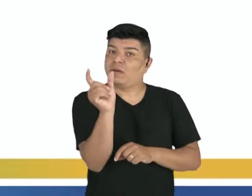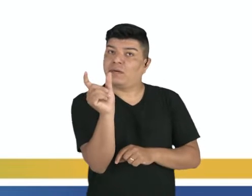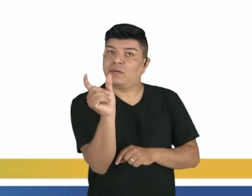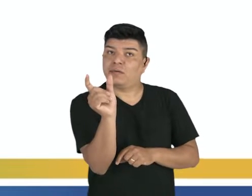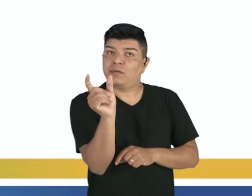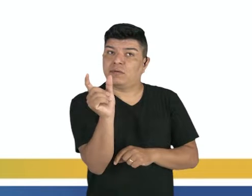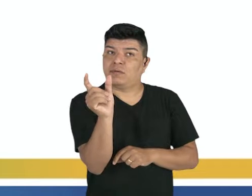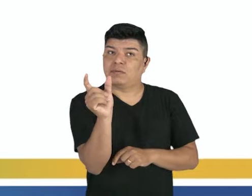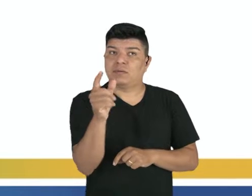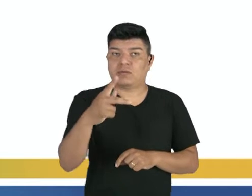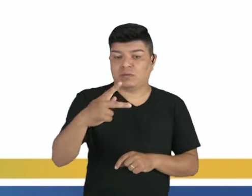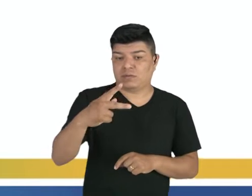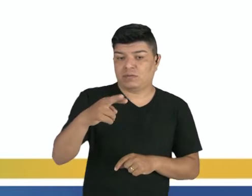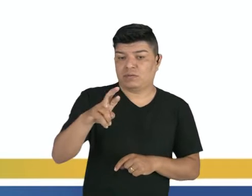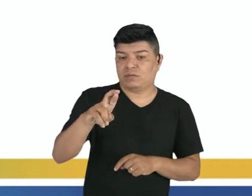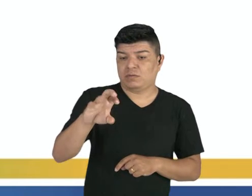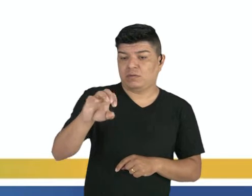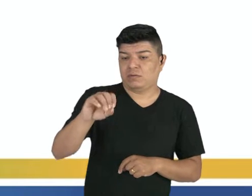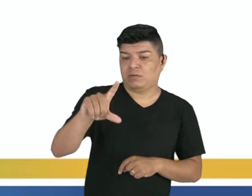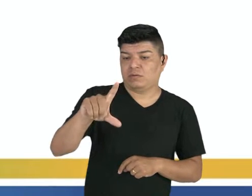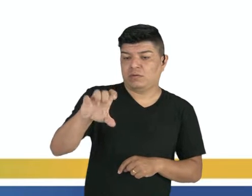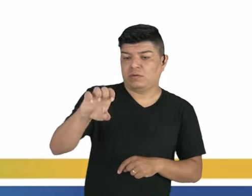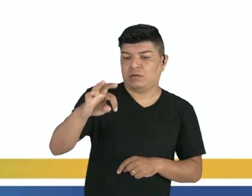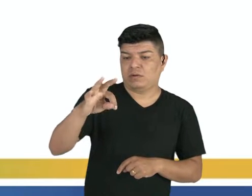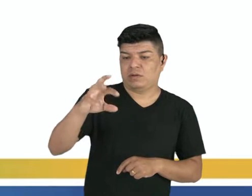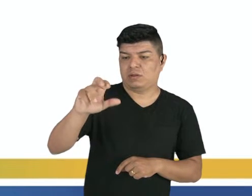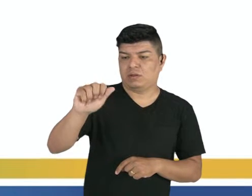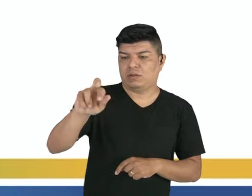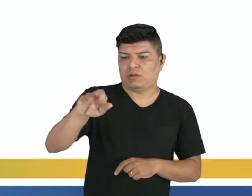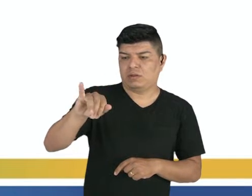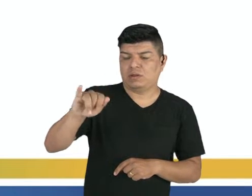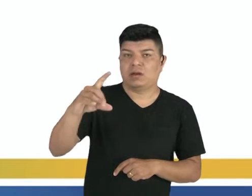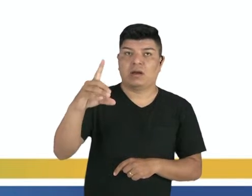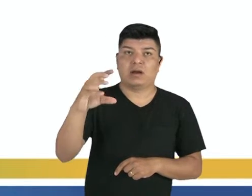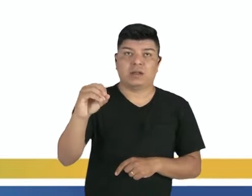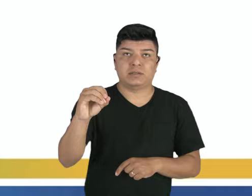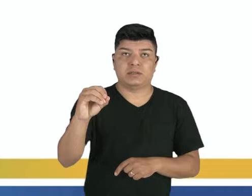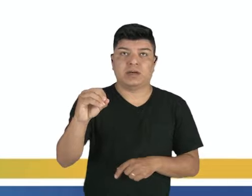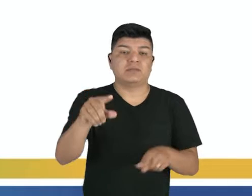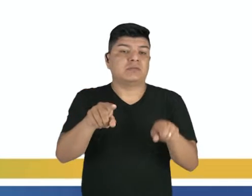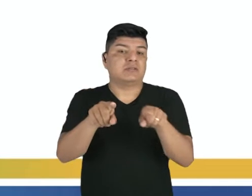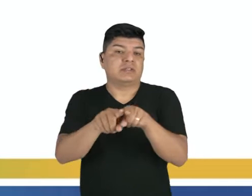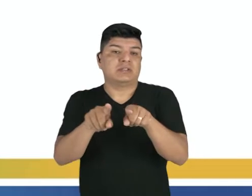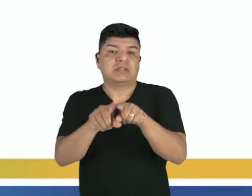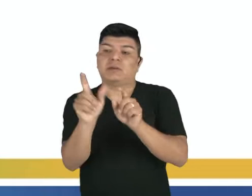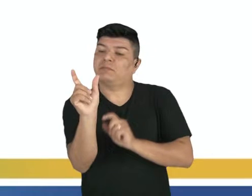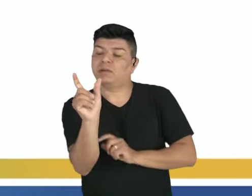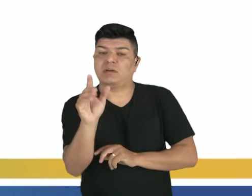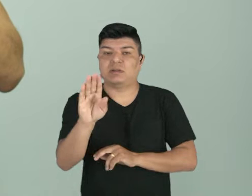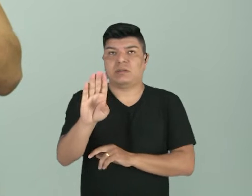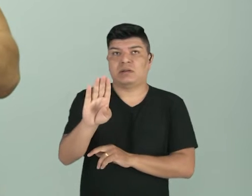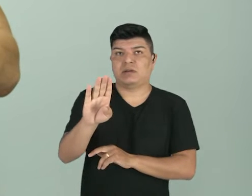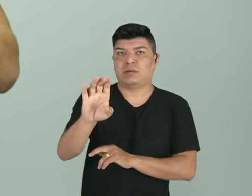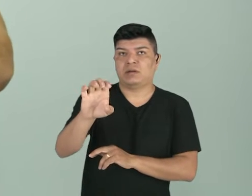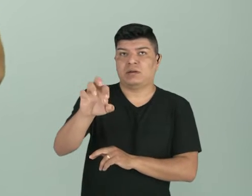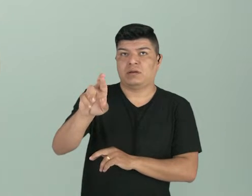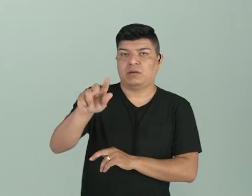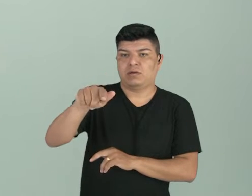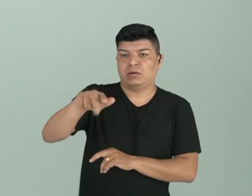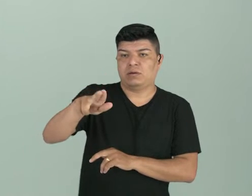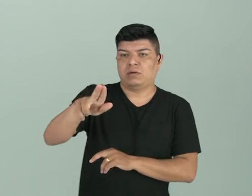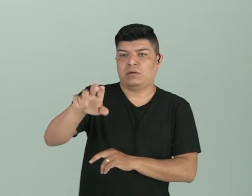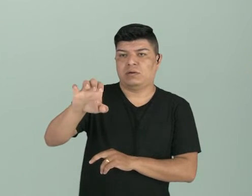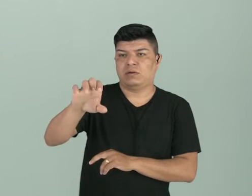palavras proletariado e burguesia. Na expressão burguesia, nós temos dona